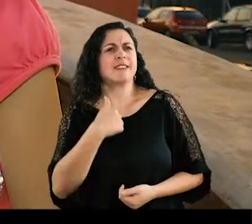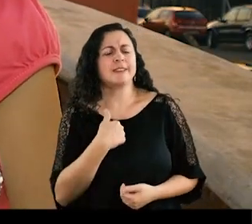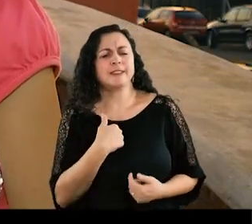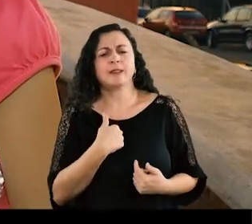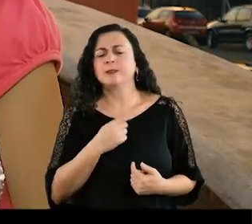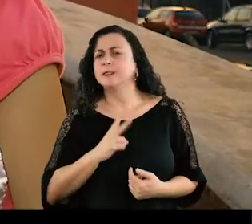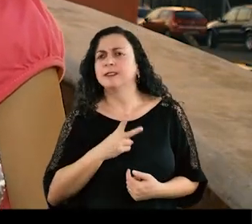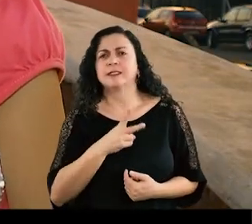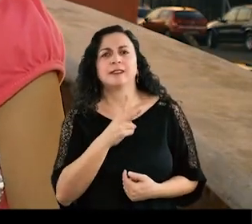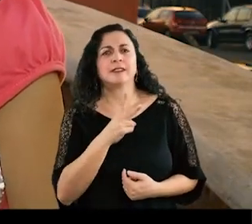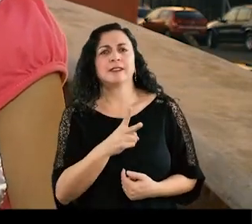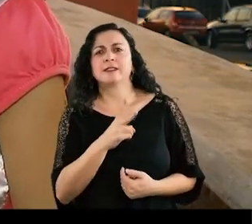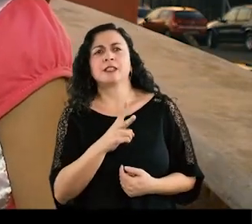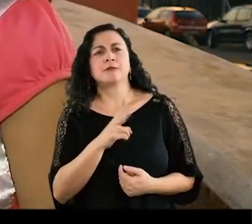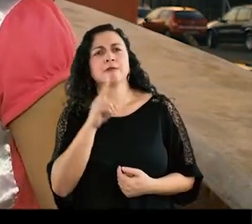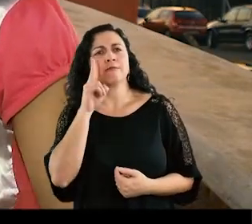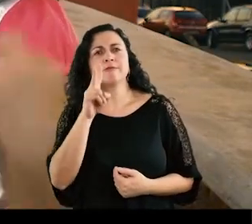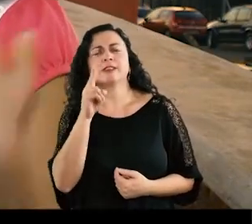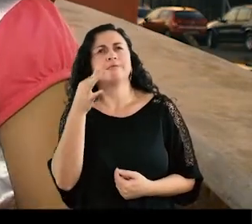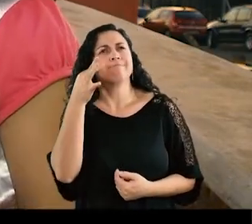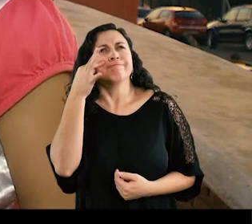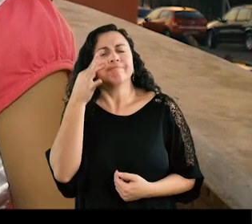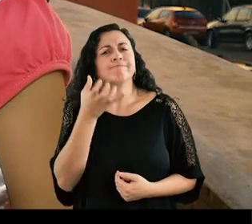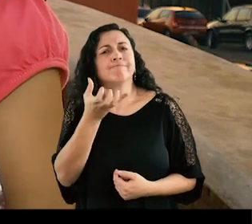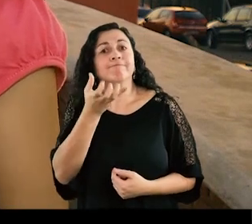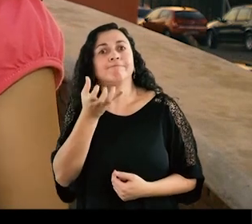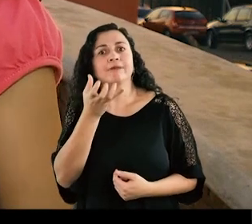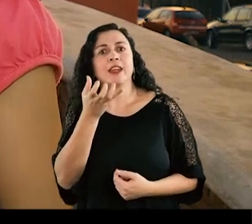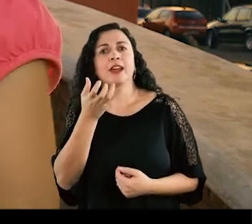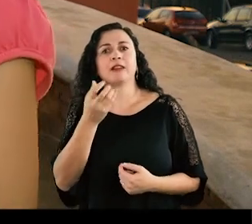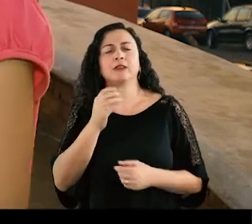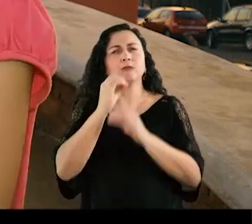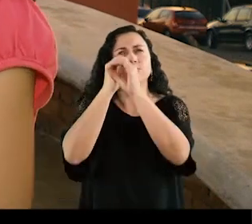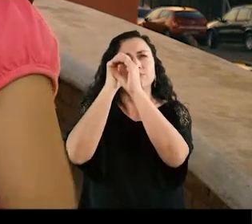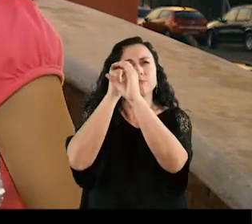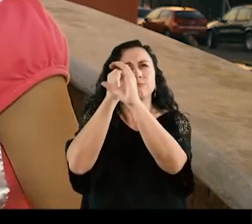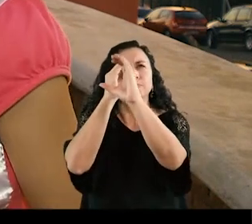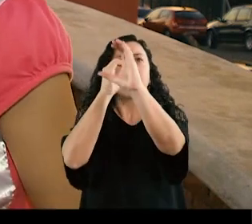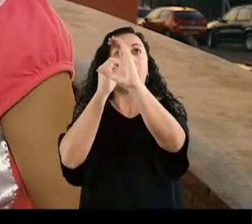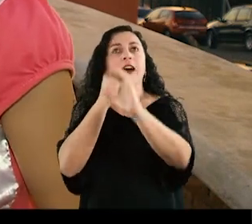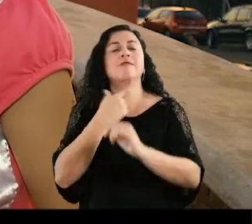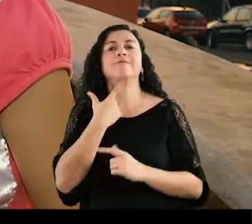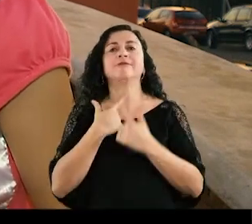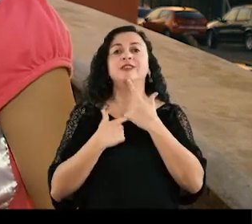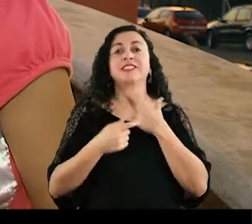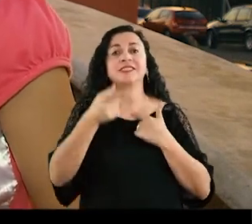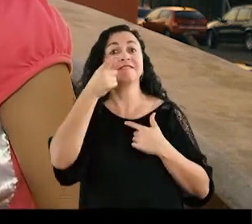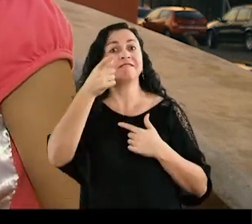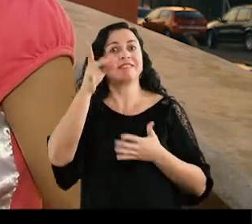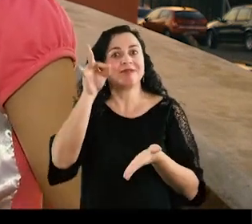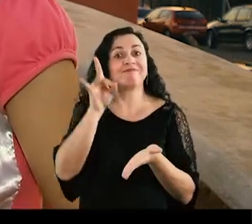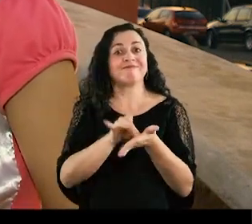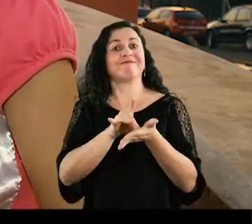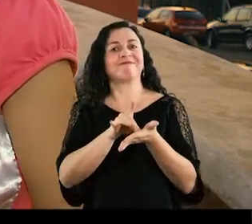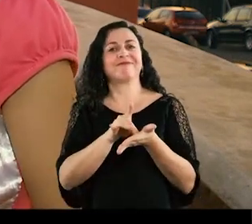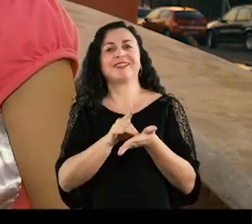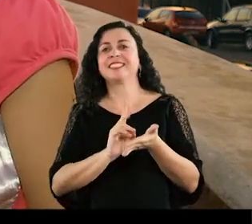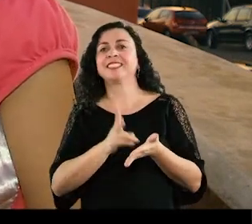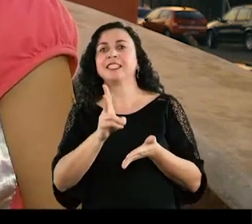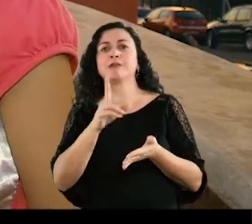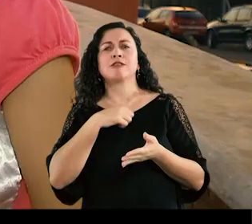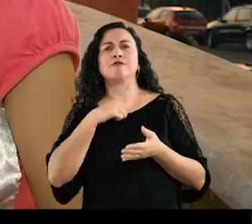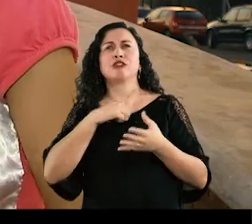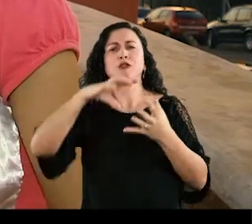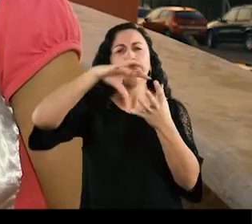Daí eu sempre quis ver de verdade, não pelo telescópio. Eu sinto vontade de ver quando eu vejo esses